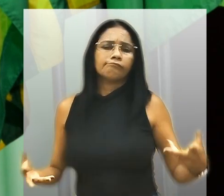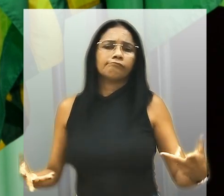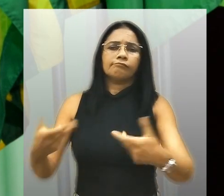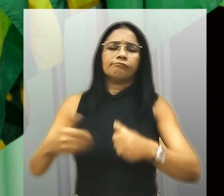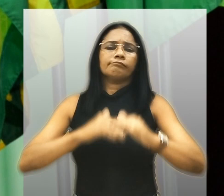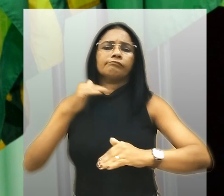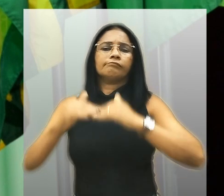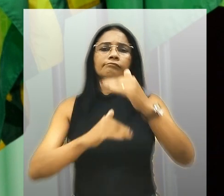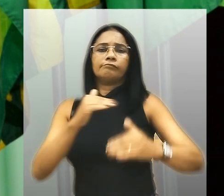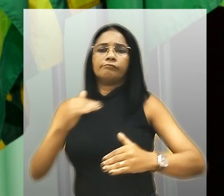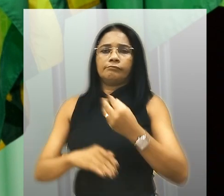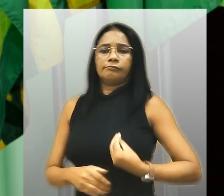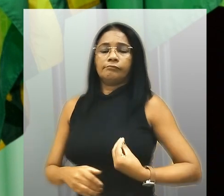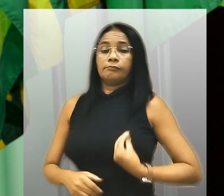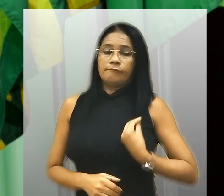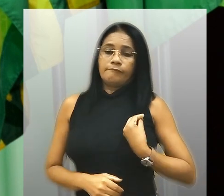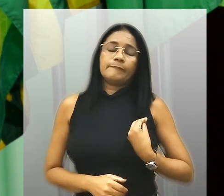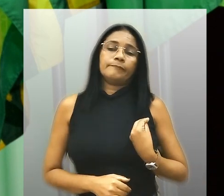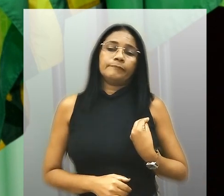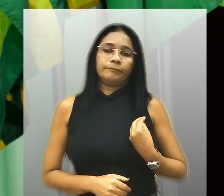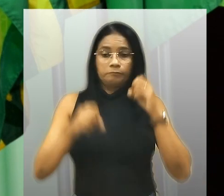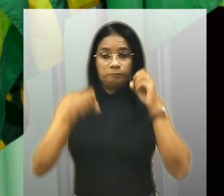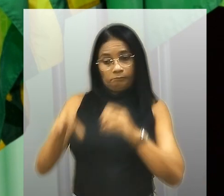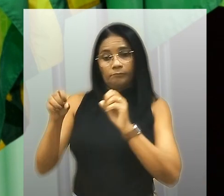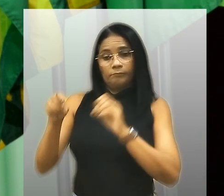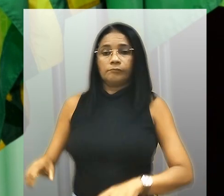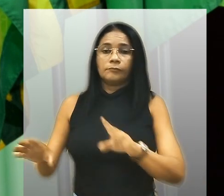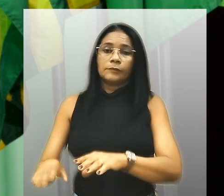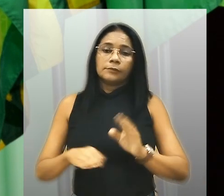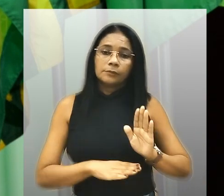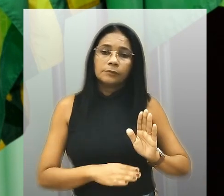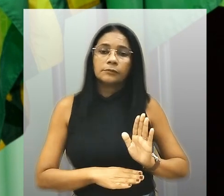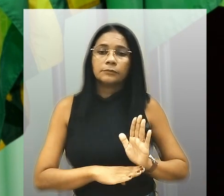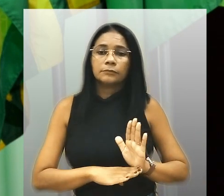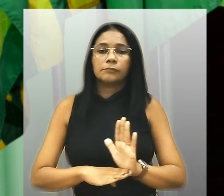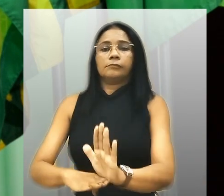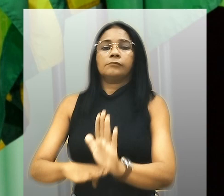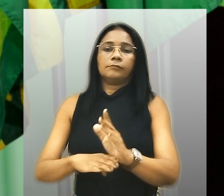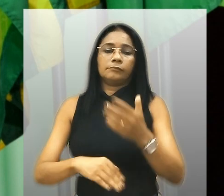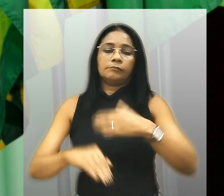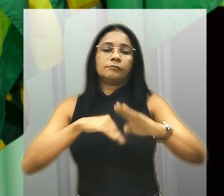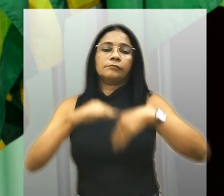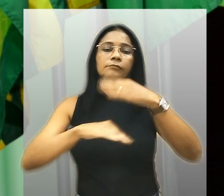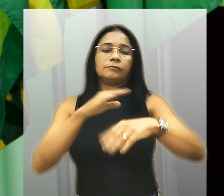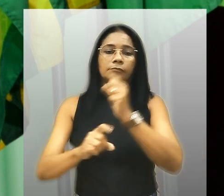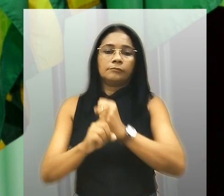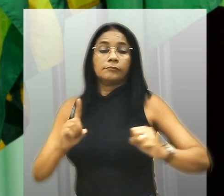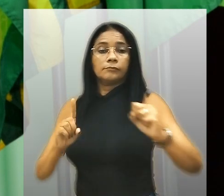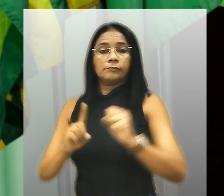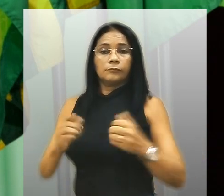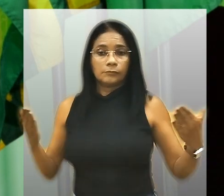e progresso, transformando vidas através da educação e contribuindo para o desenvolvimento de